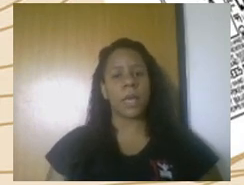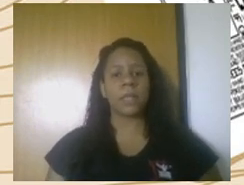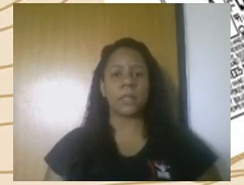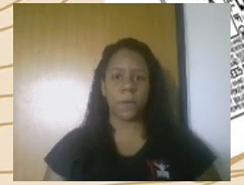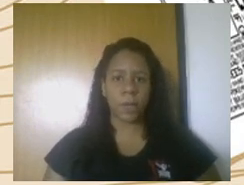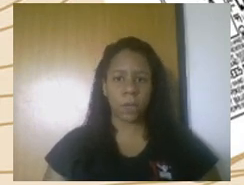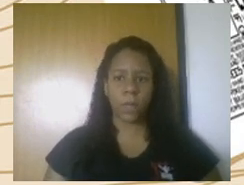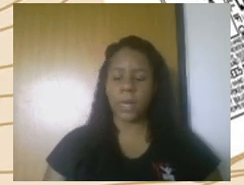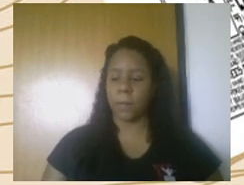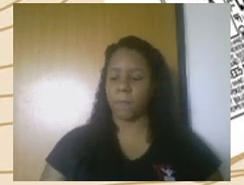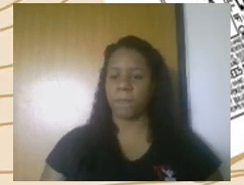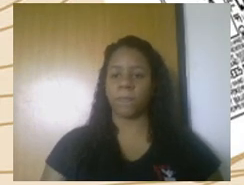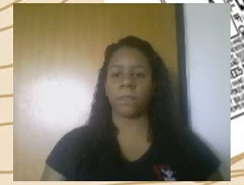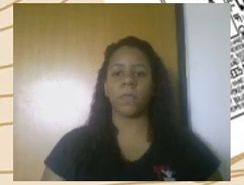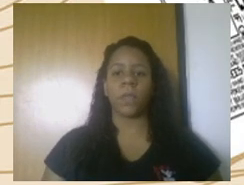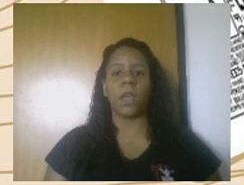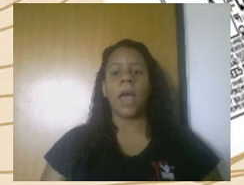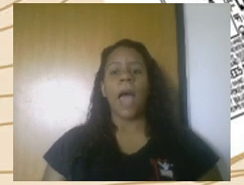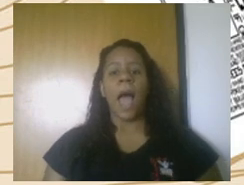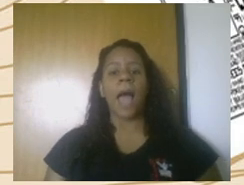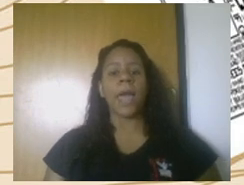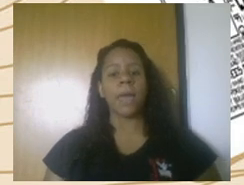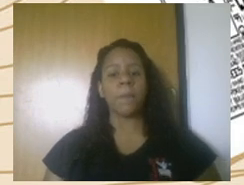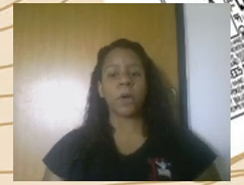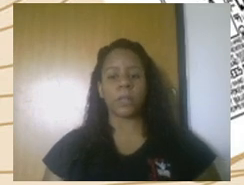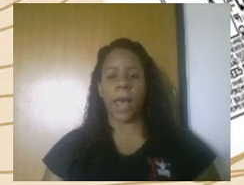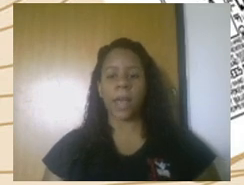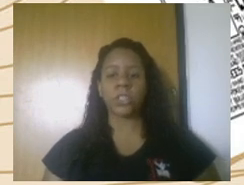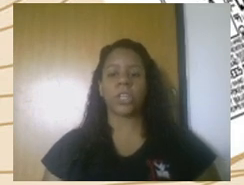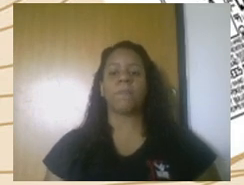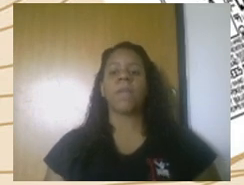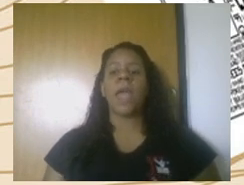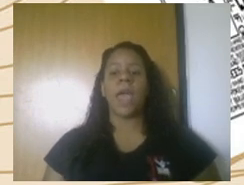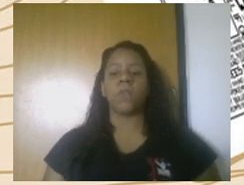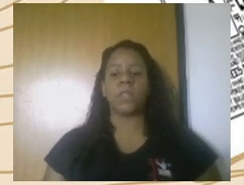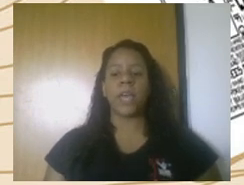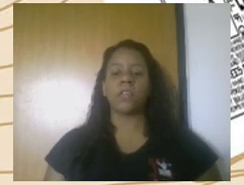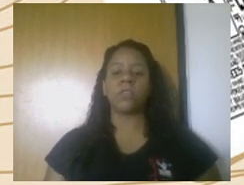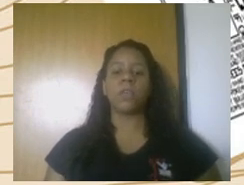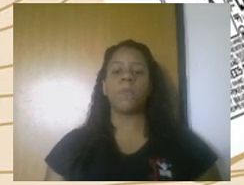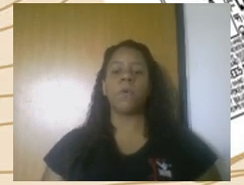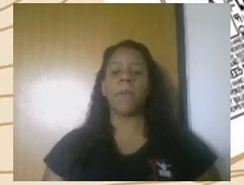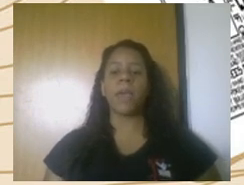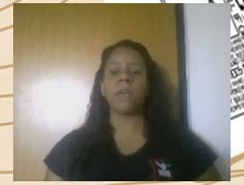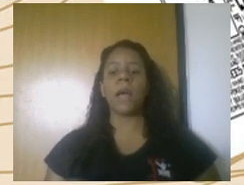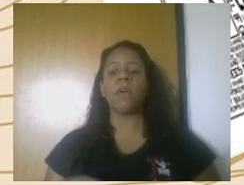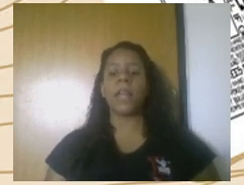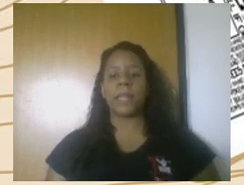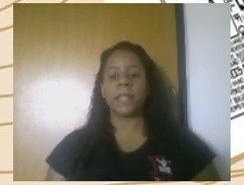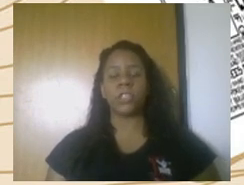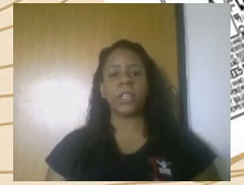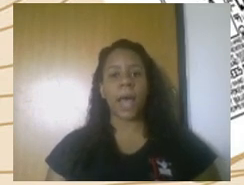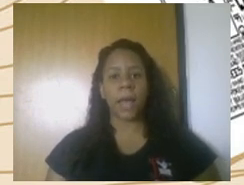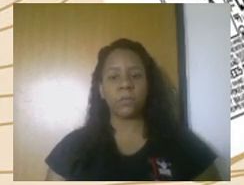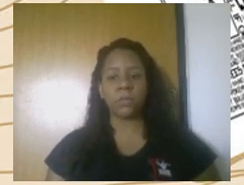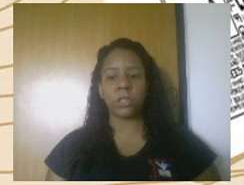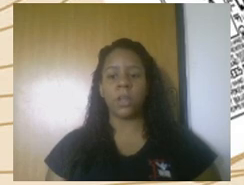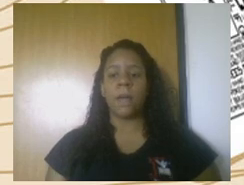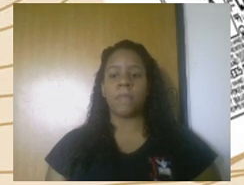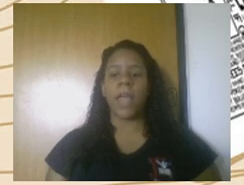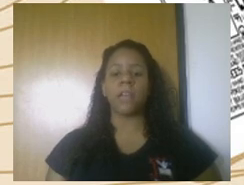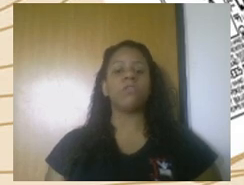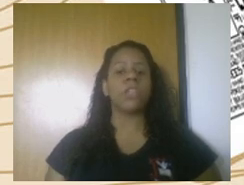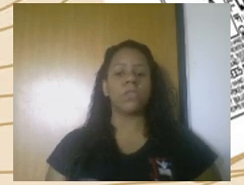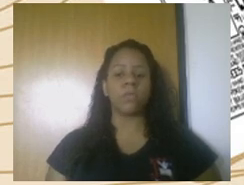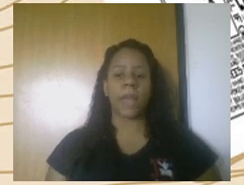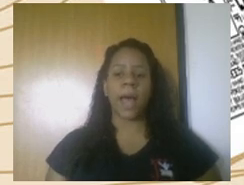em relação àquilo ali. A reportagem é o texto que, por meio da coleta de dados,